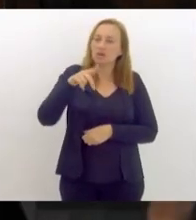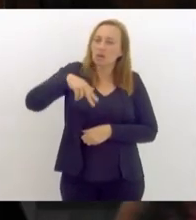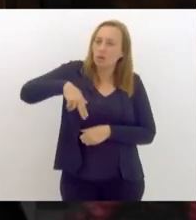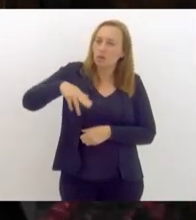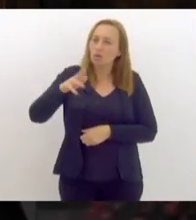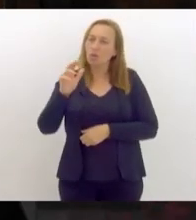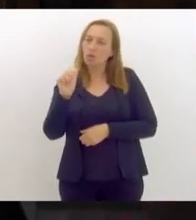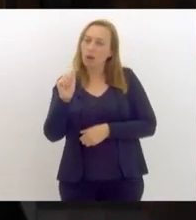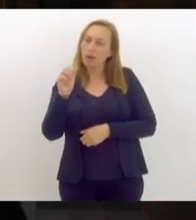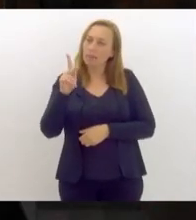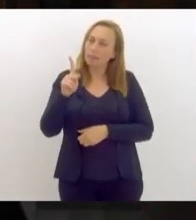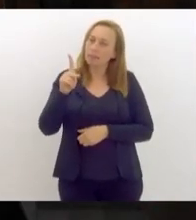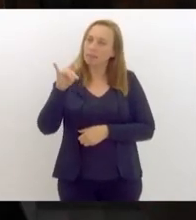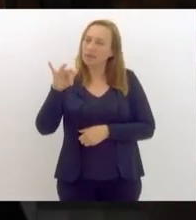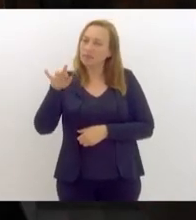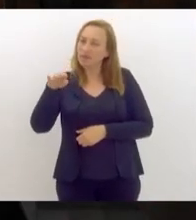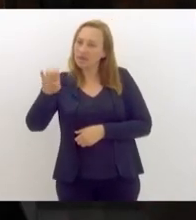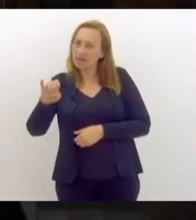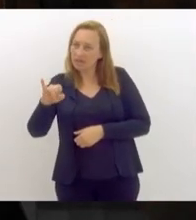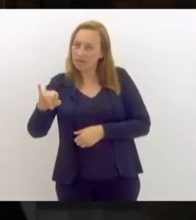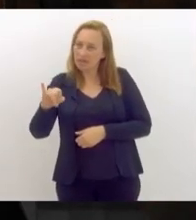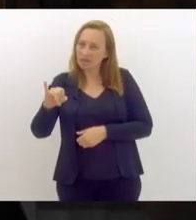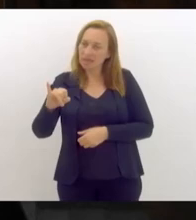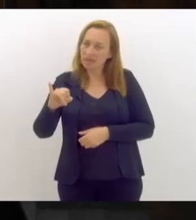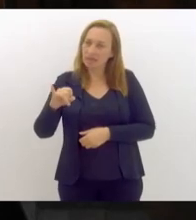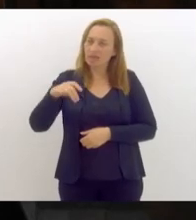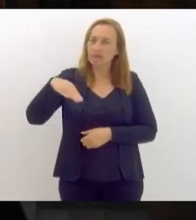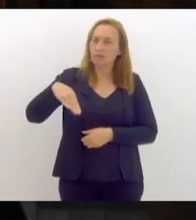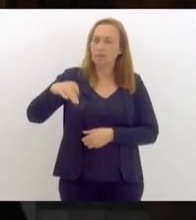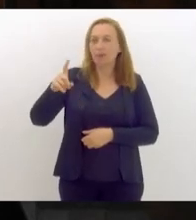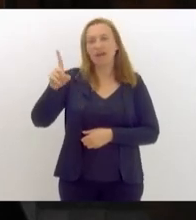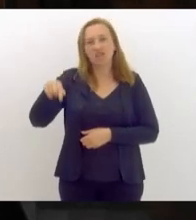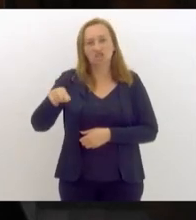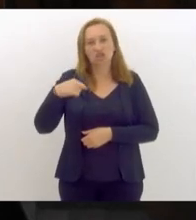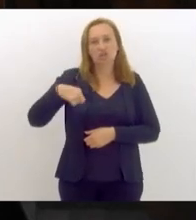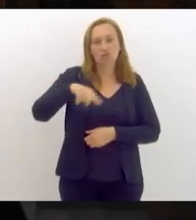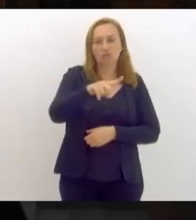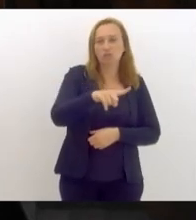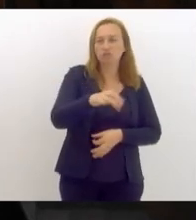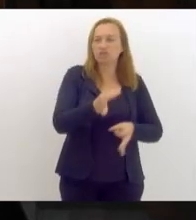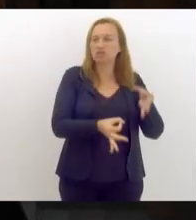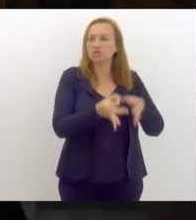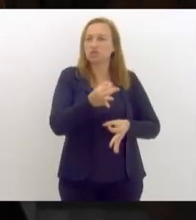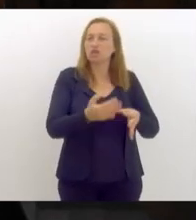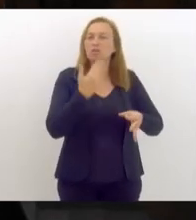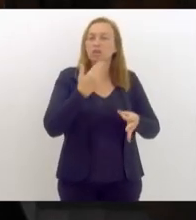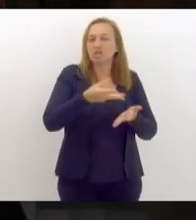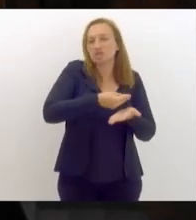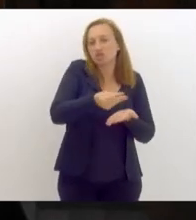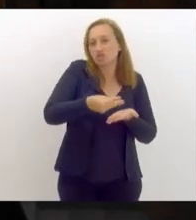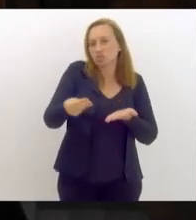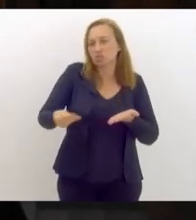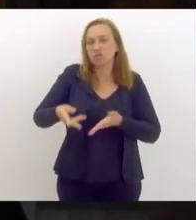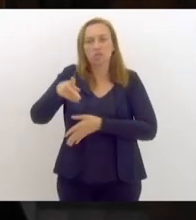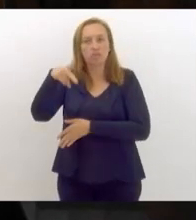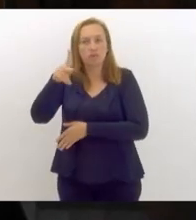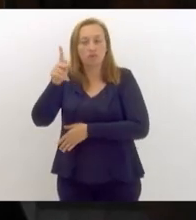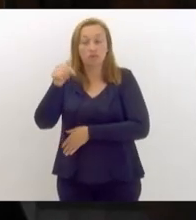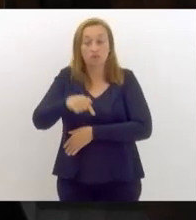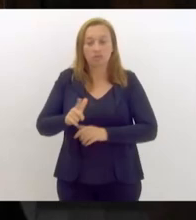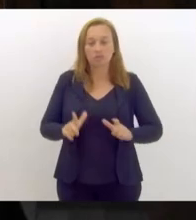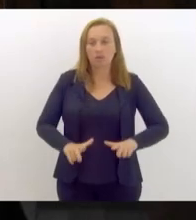Magé ingressaram na justiça pleiteando a redistribuição dos raios do petróleo aqui na